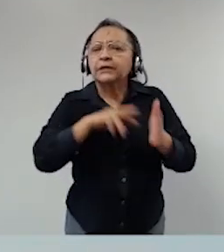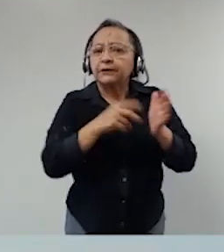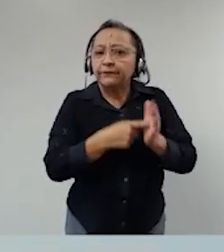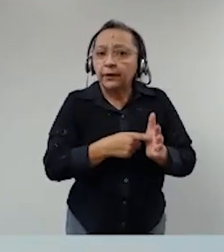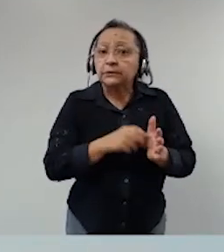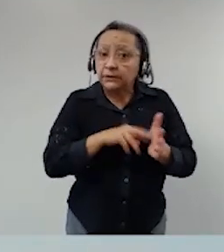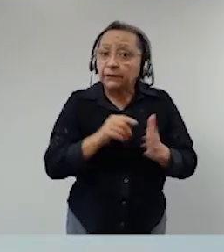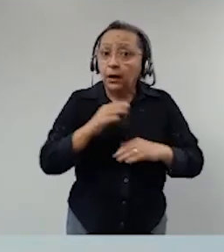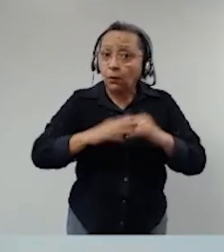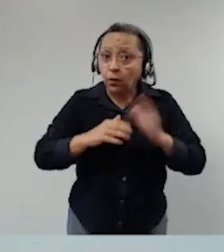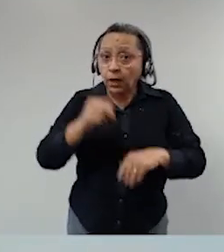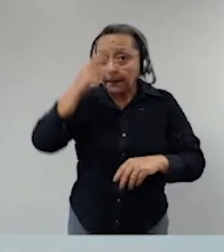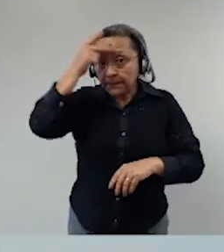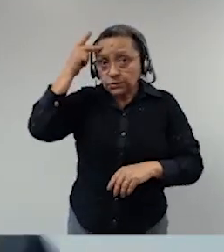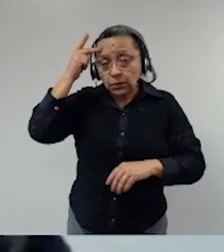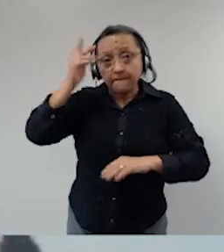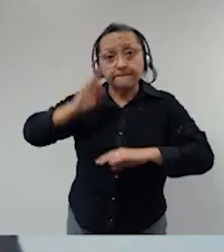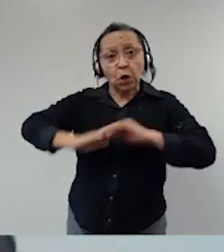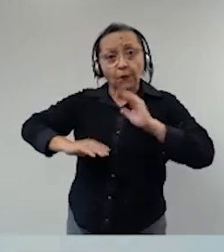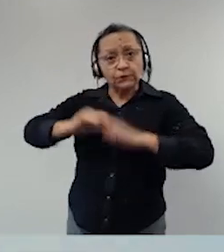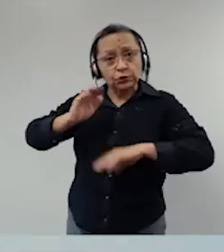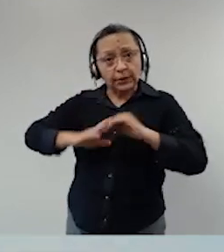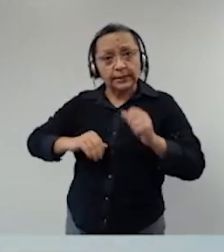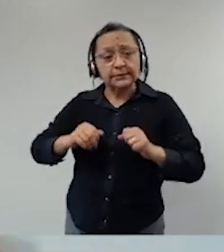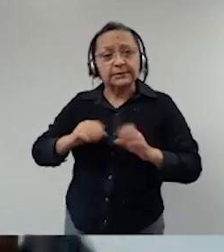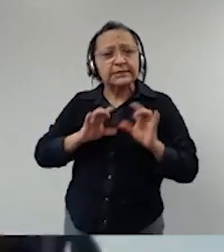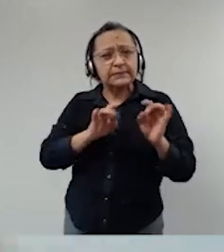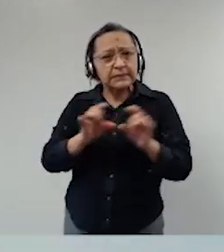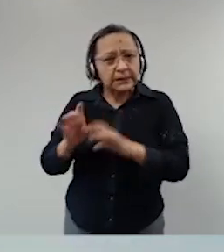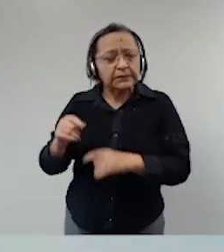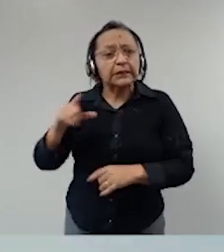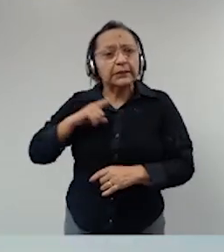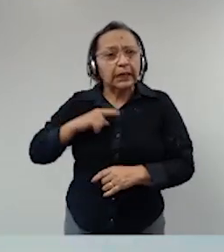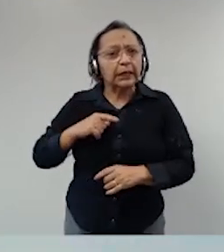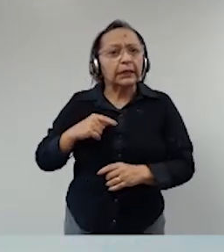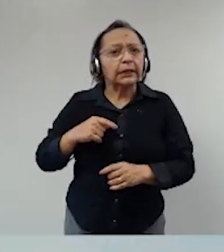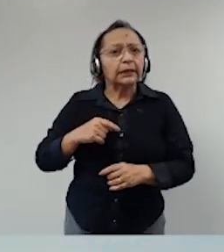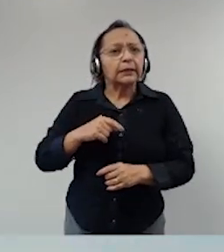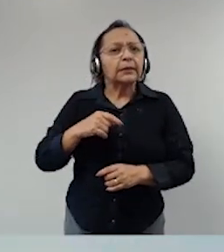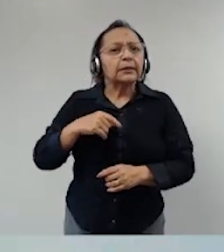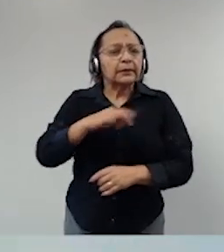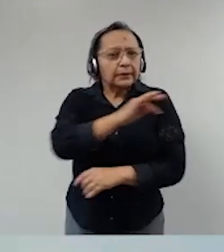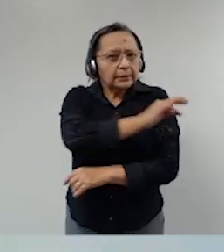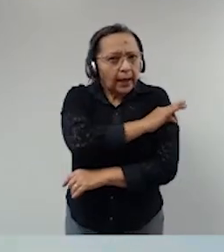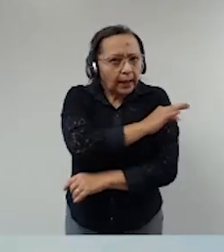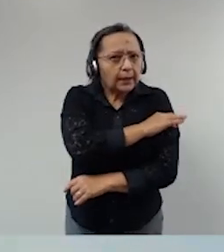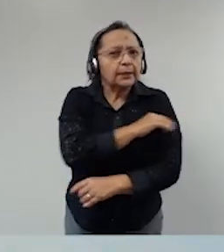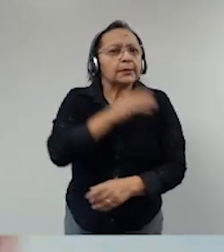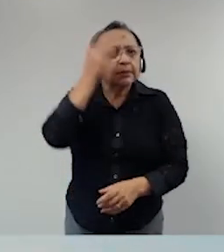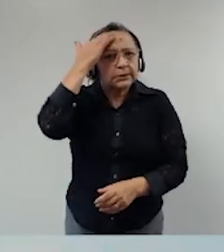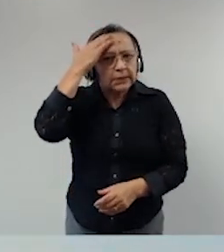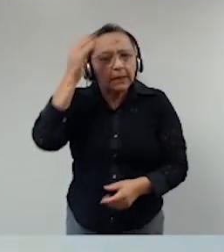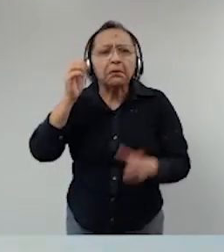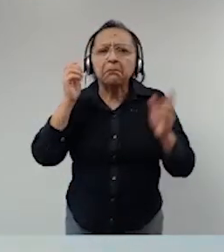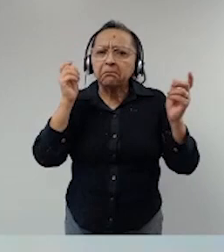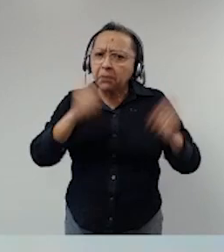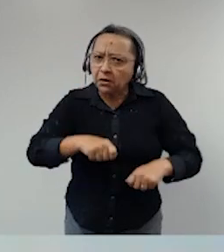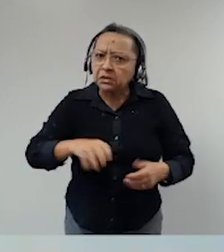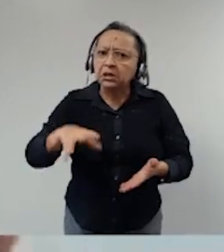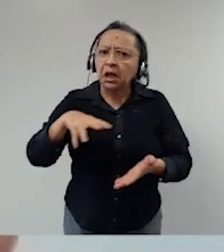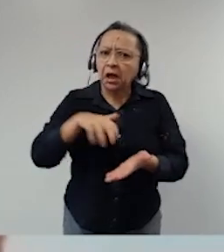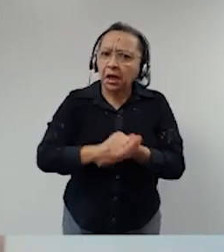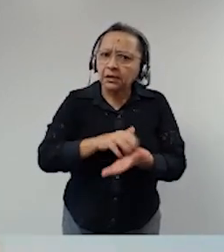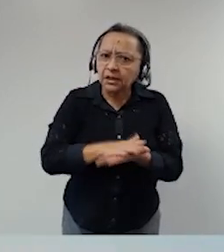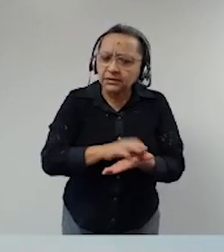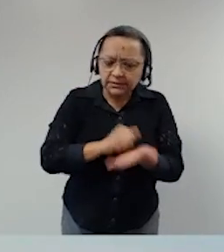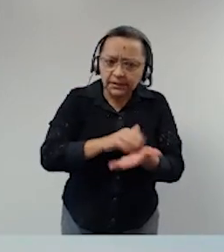especialista, obviamente, tá certo? O especialista que tem a técnica realmente apurada, ele pode se cadastrar, tá